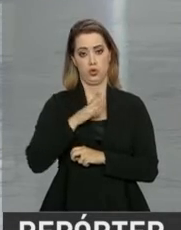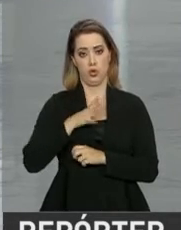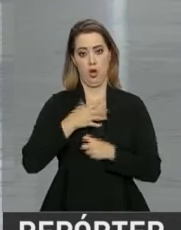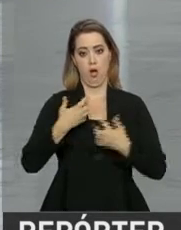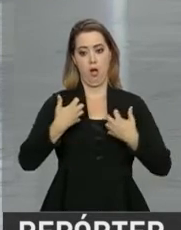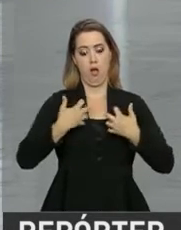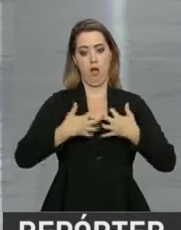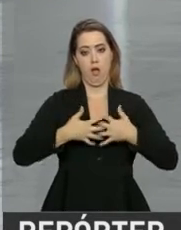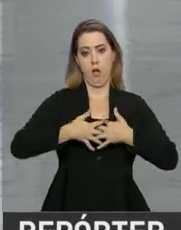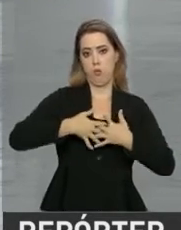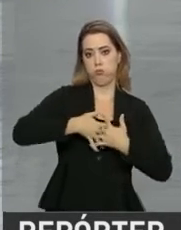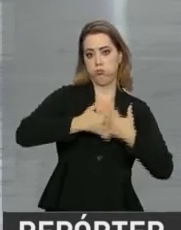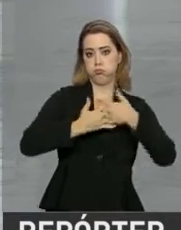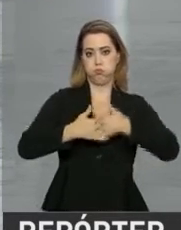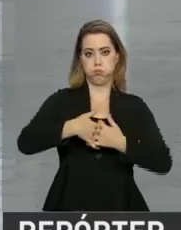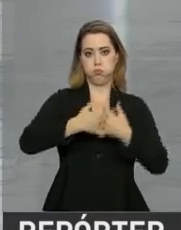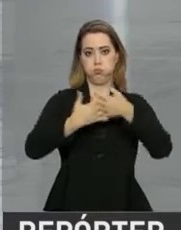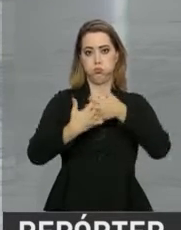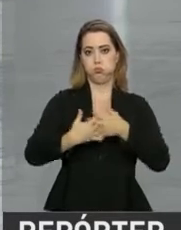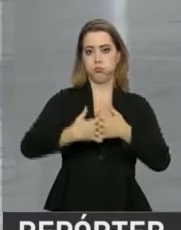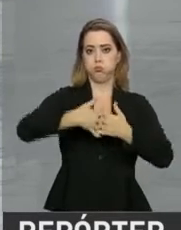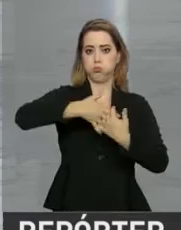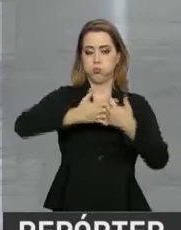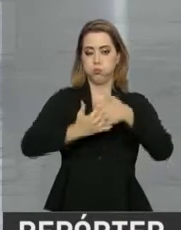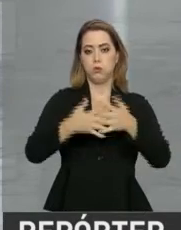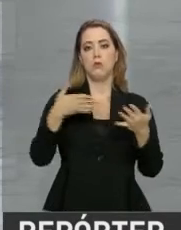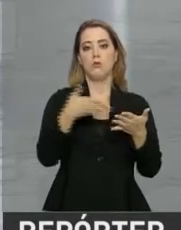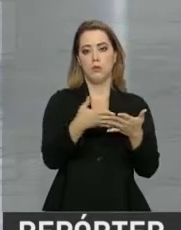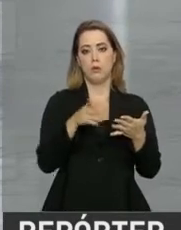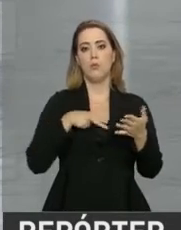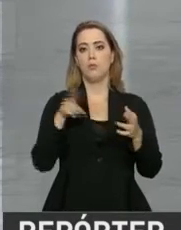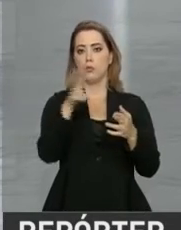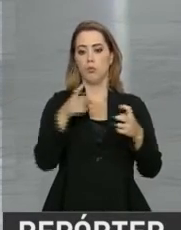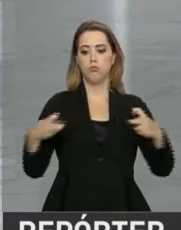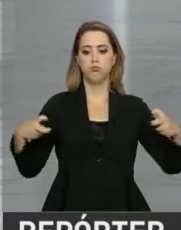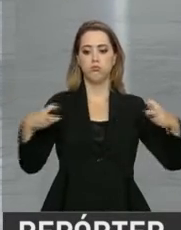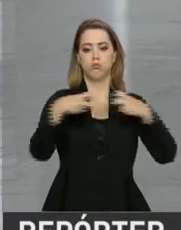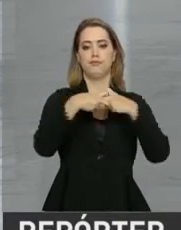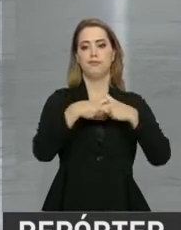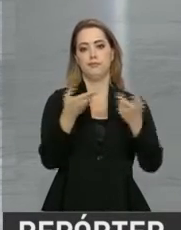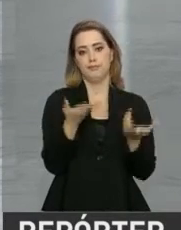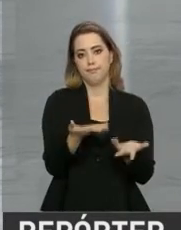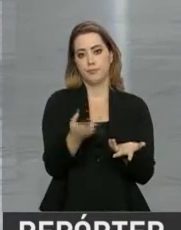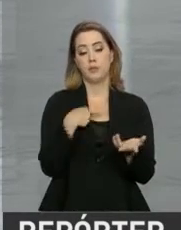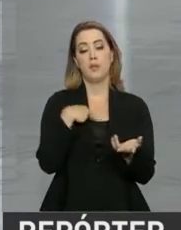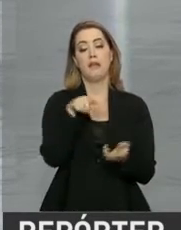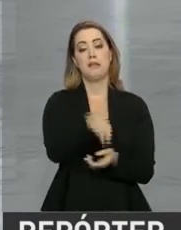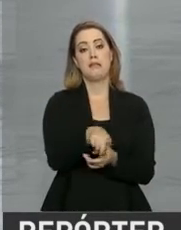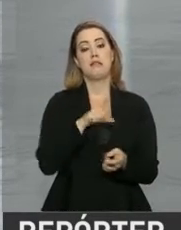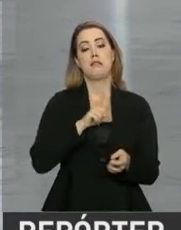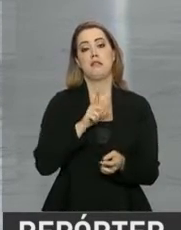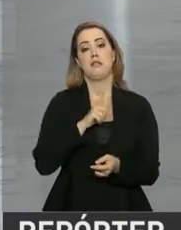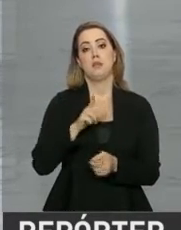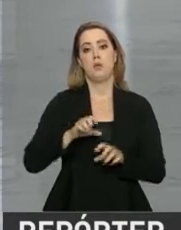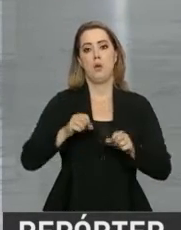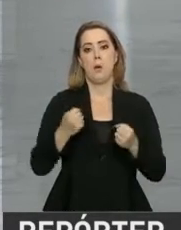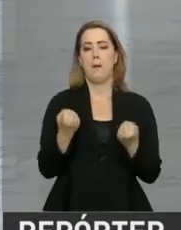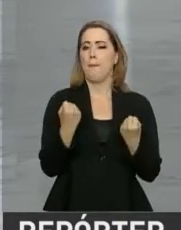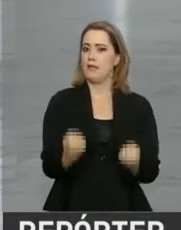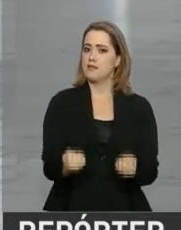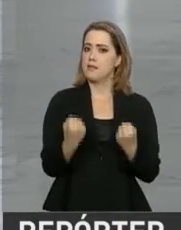por exemplo, caminhões. E o mais importante, Zé Luiz, o mais estarrecedor, é que esses veículos